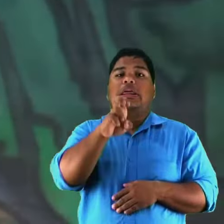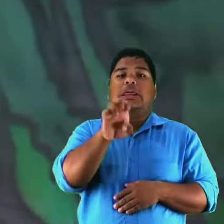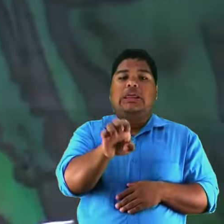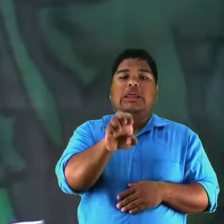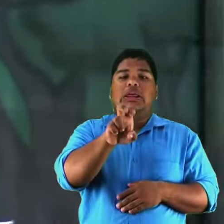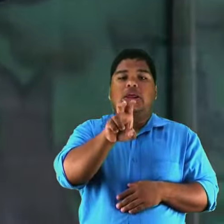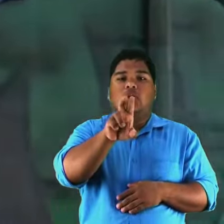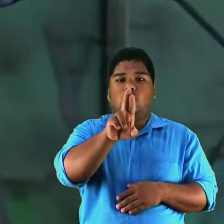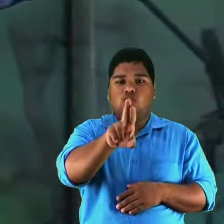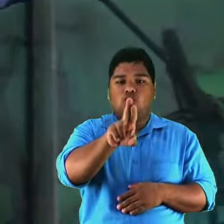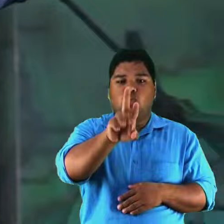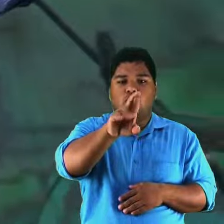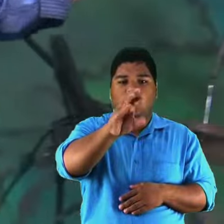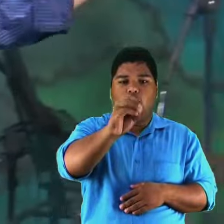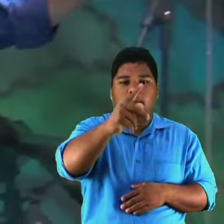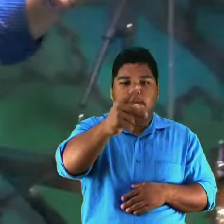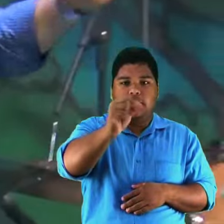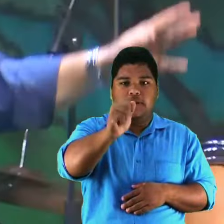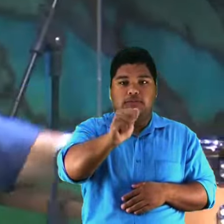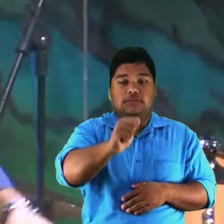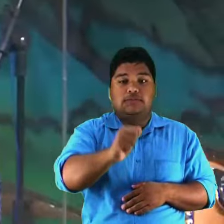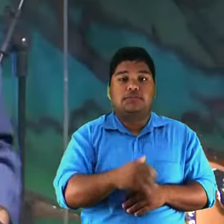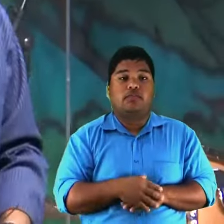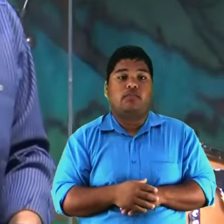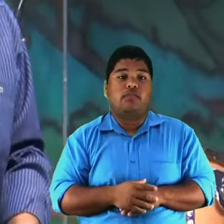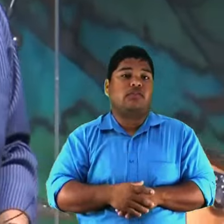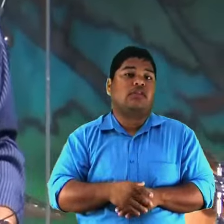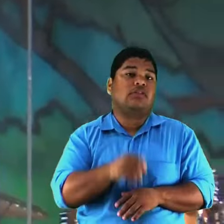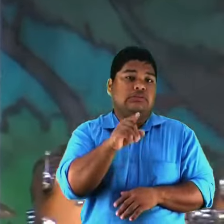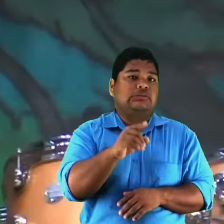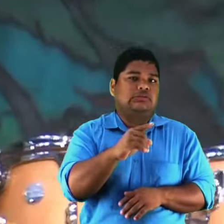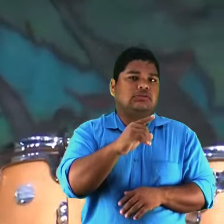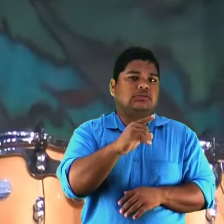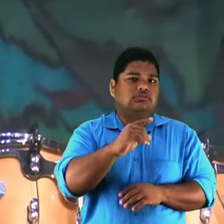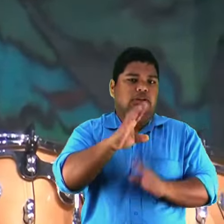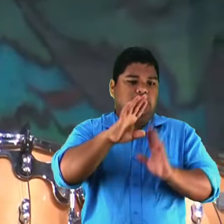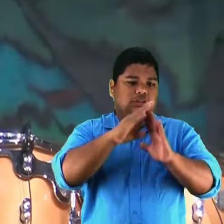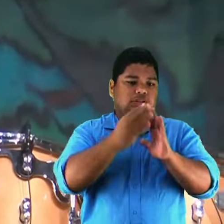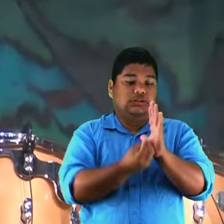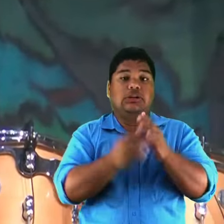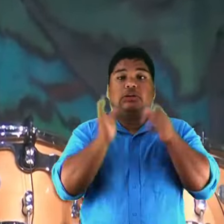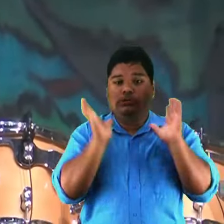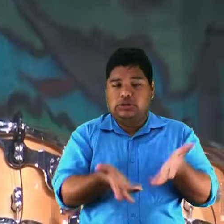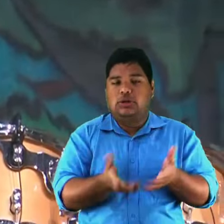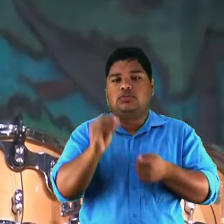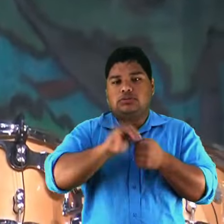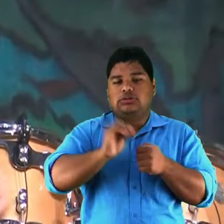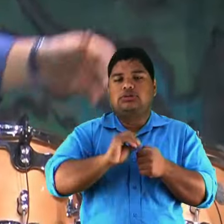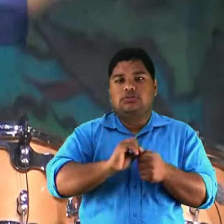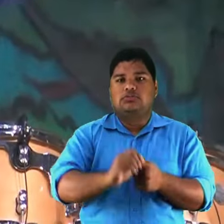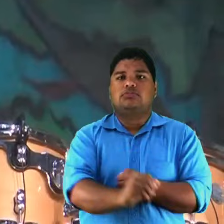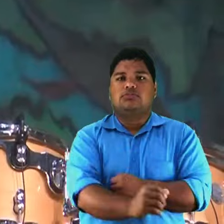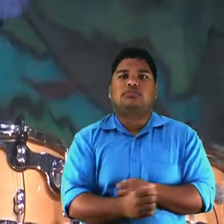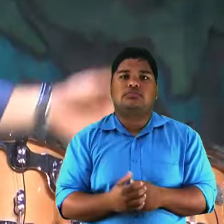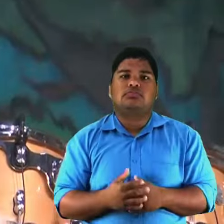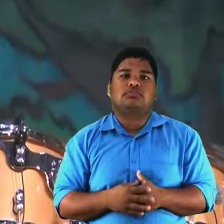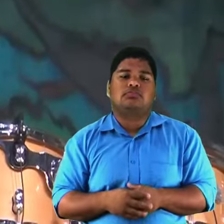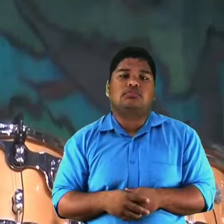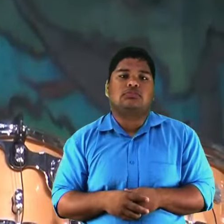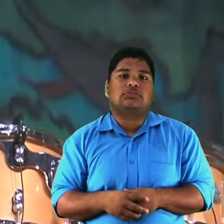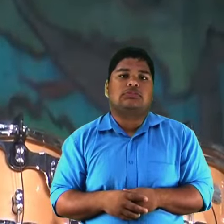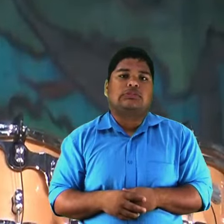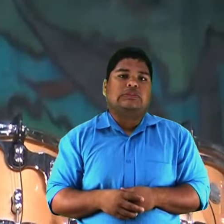grandes catedrais católicas, isso já havia acontecido com as igrejas protestantes. Agora aquelas grandes